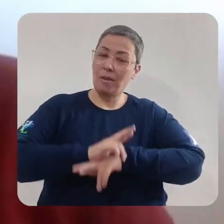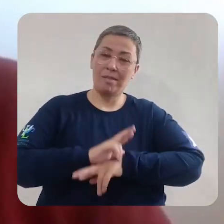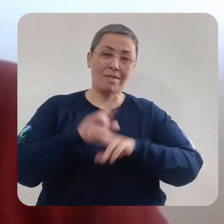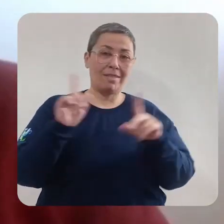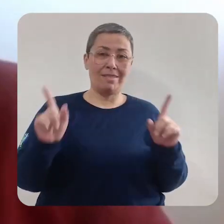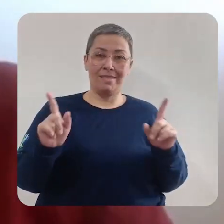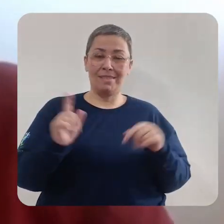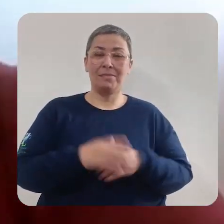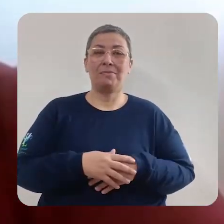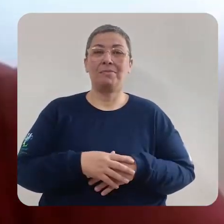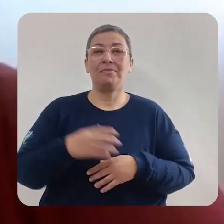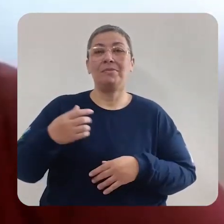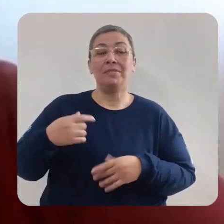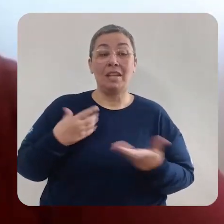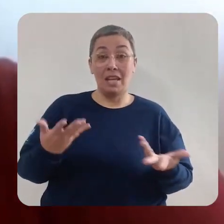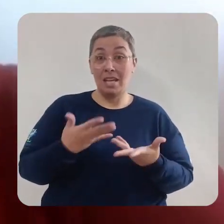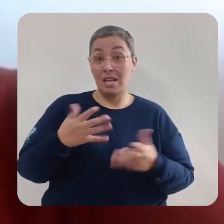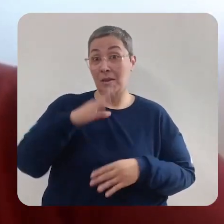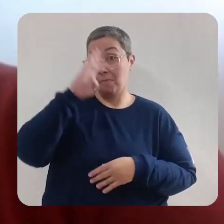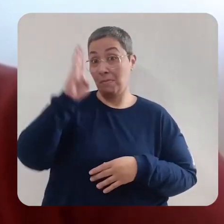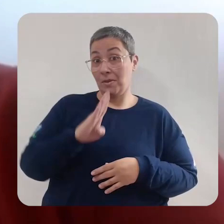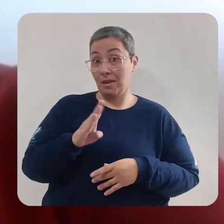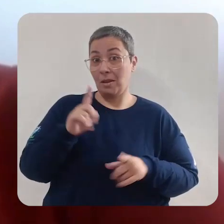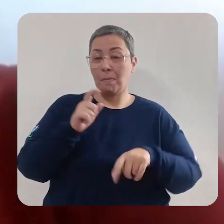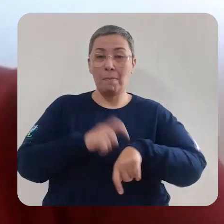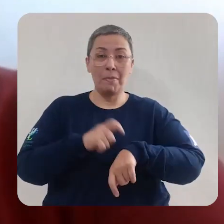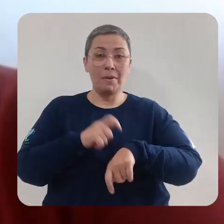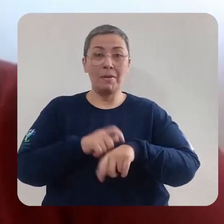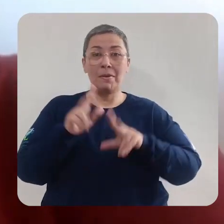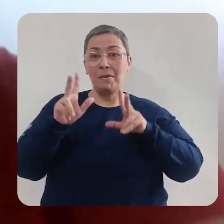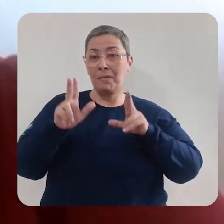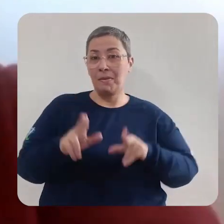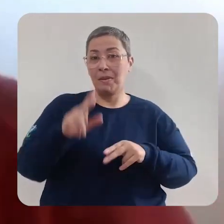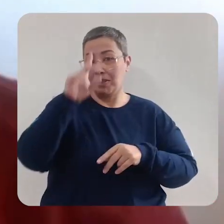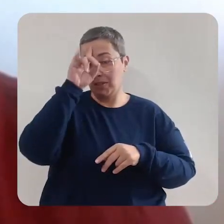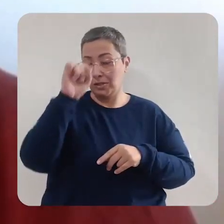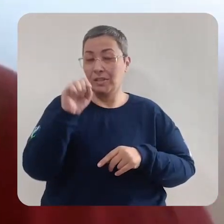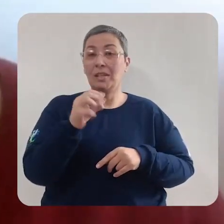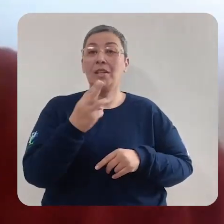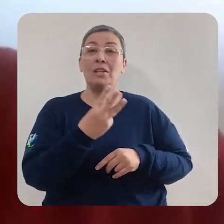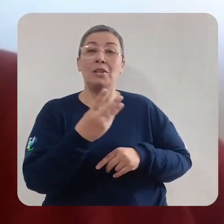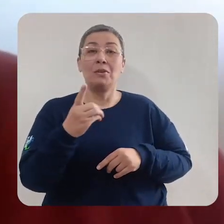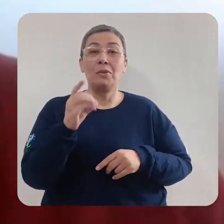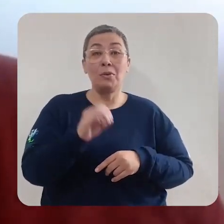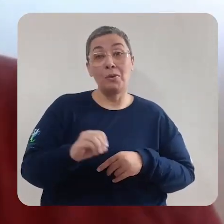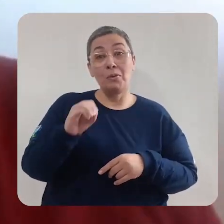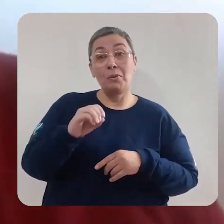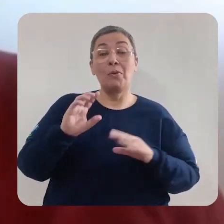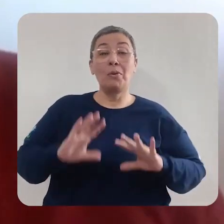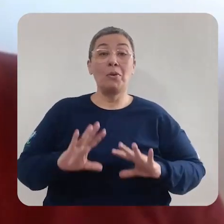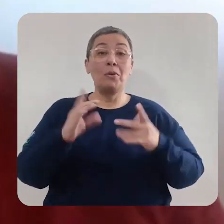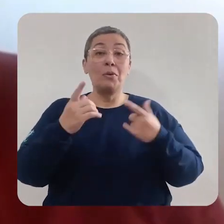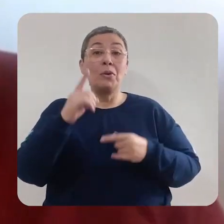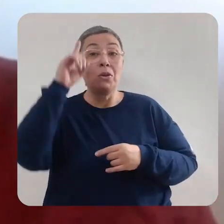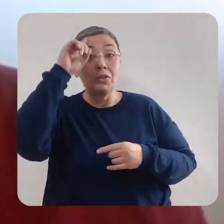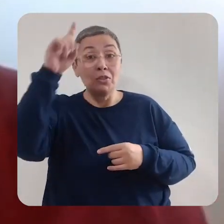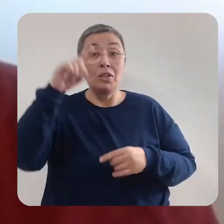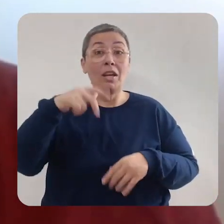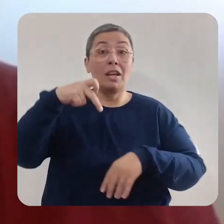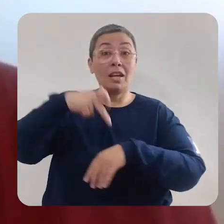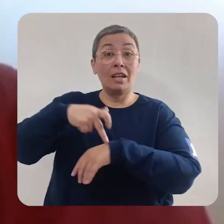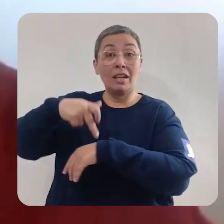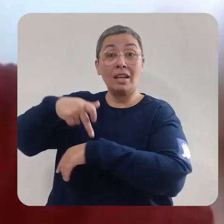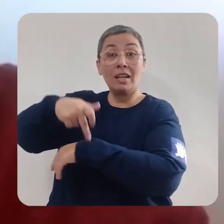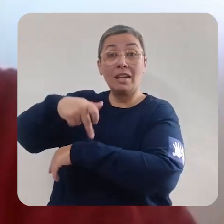fantasia totalmente nova. Aqui no Brasil, na mesma data do Halloween, 31 de outubro, também é comemorado o Dia